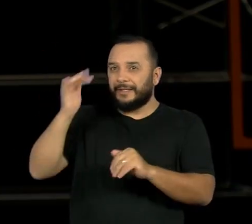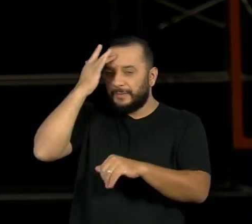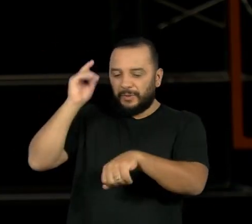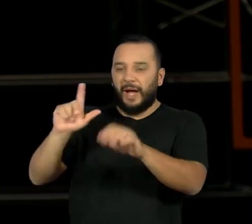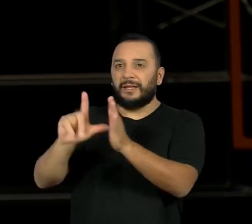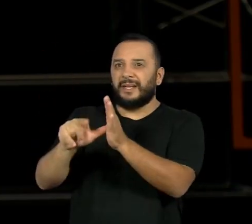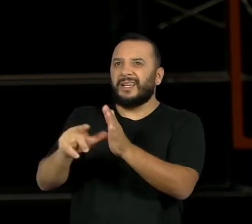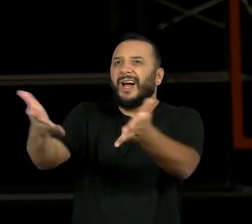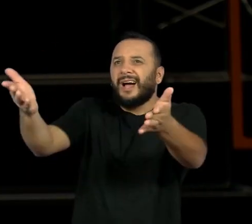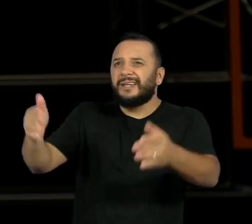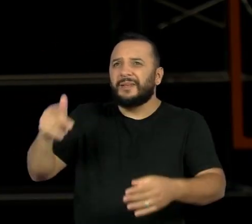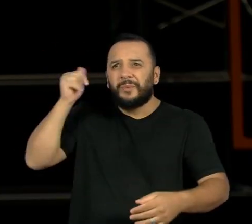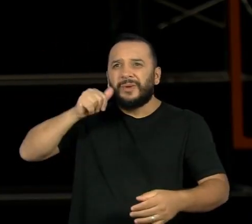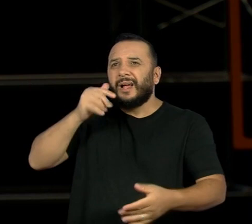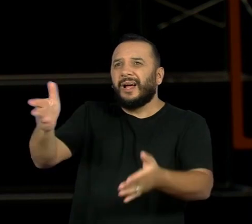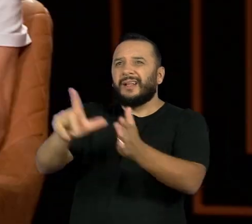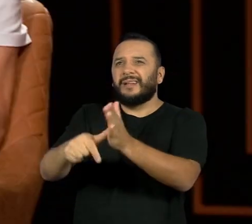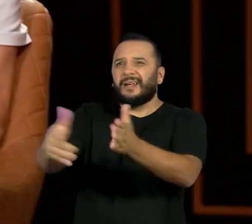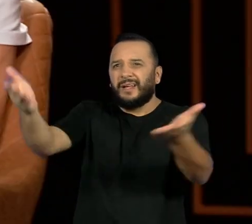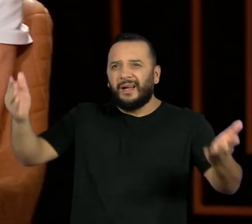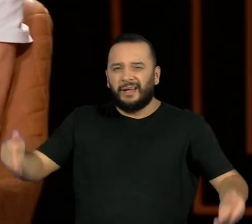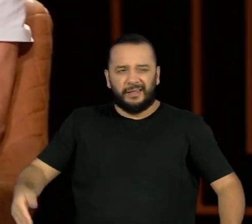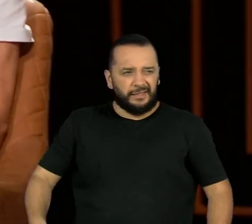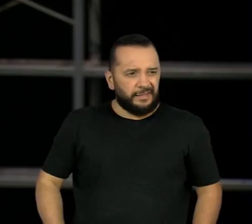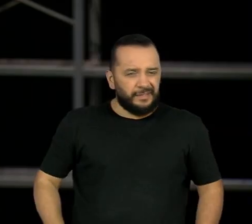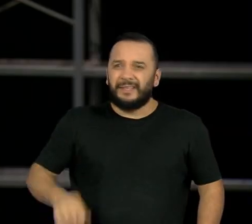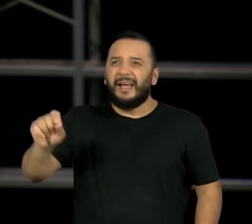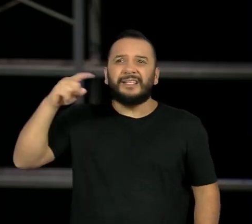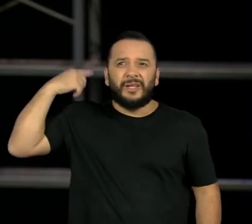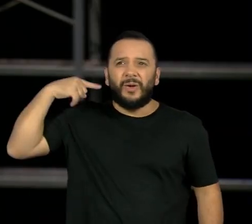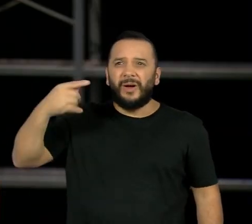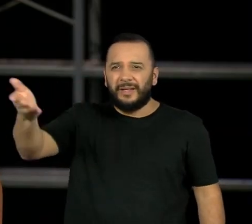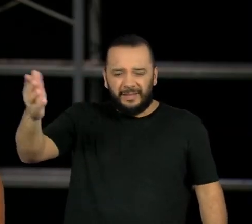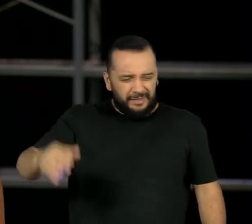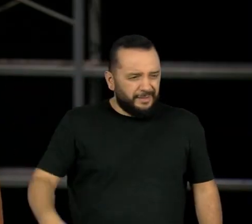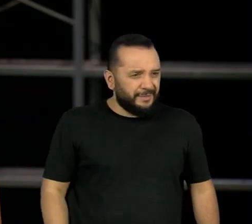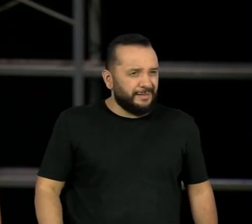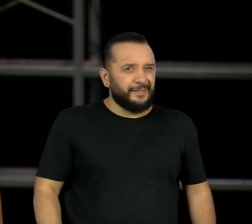horário, né? Ponte aérea. Quem é essa maluca?